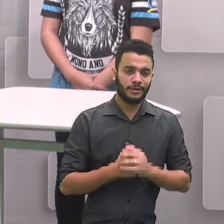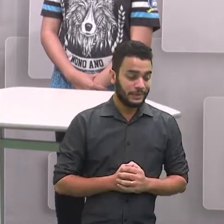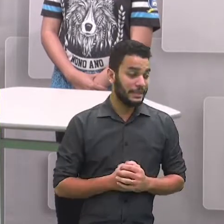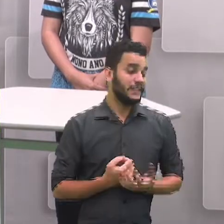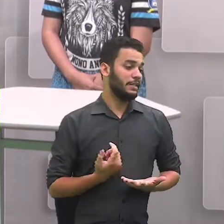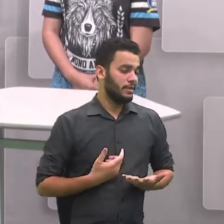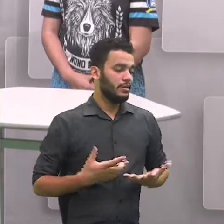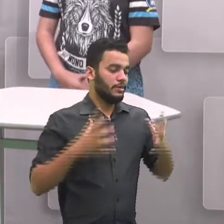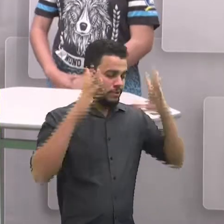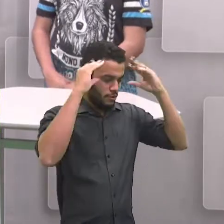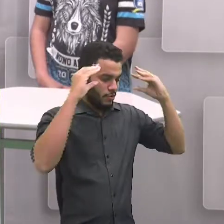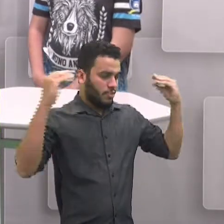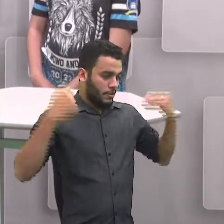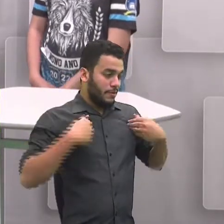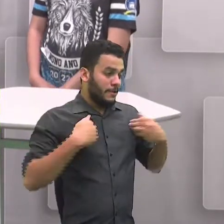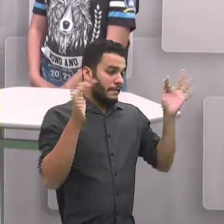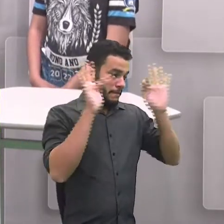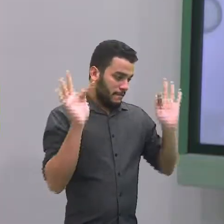Feliz também por estar aqui.